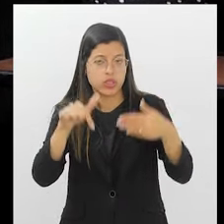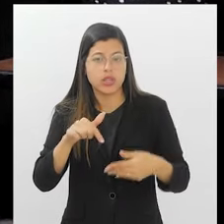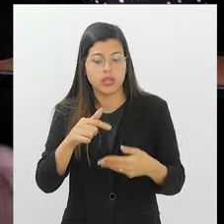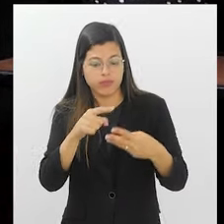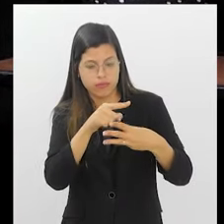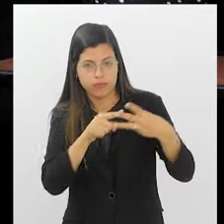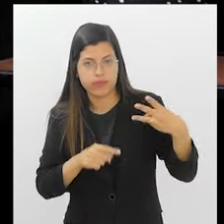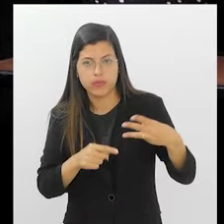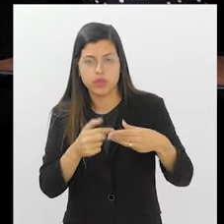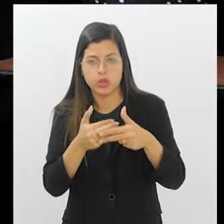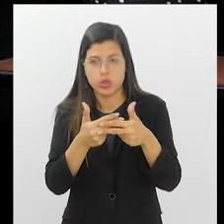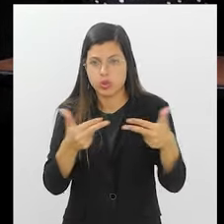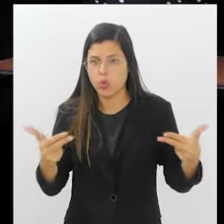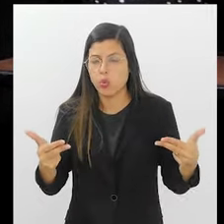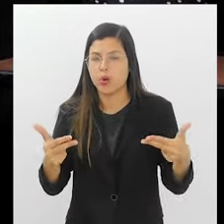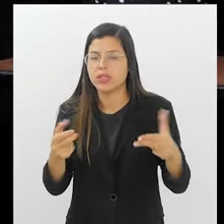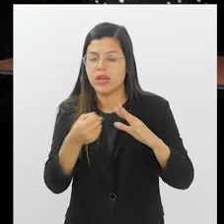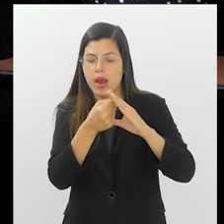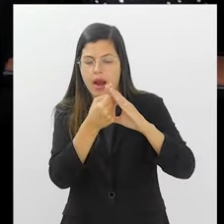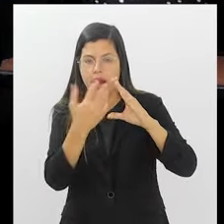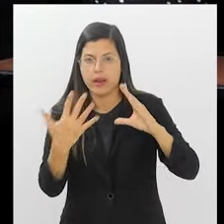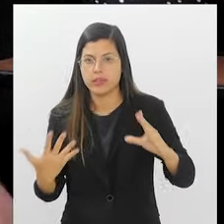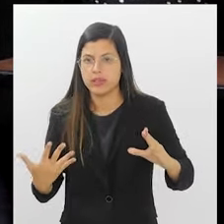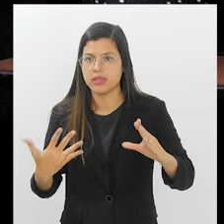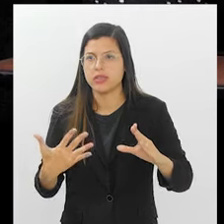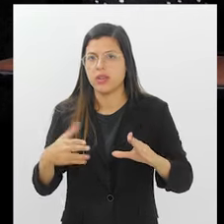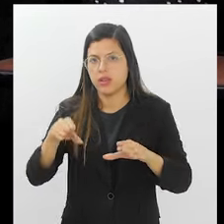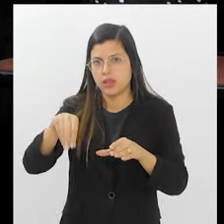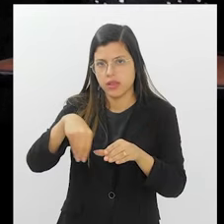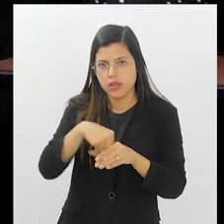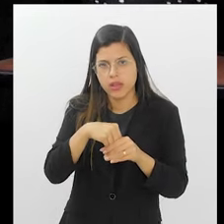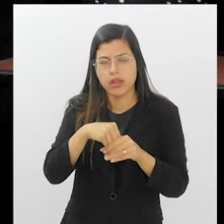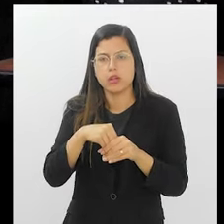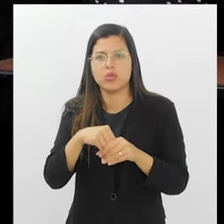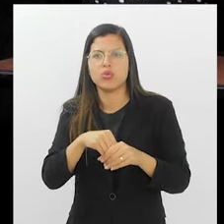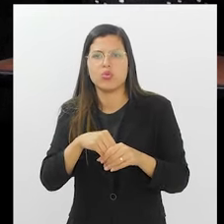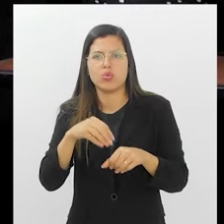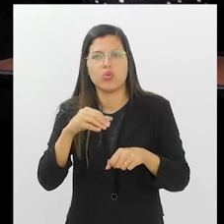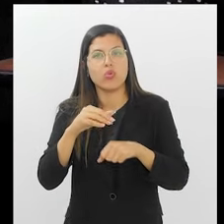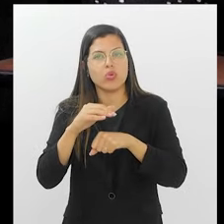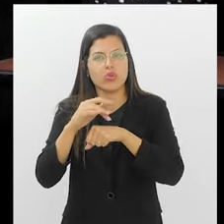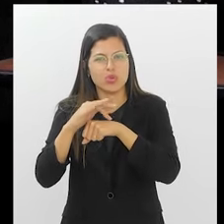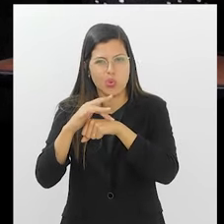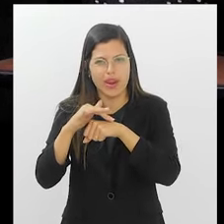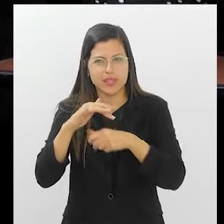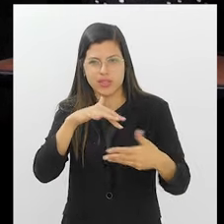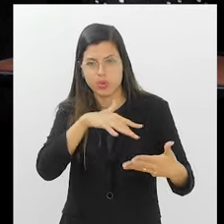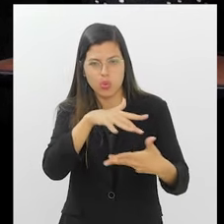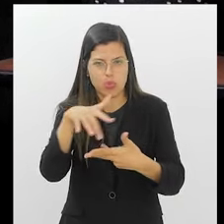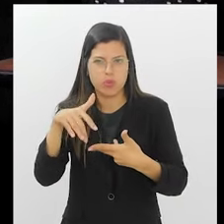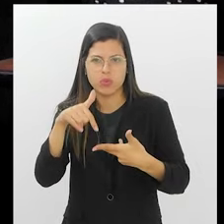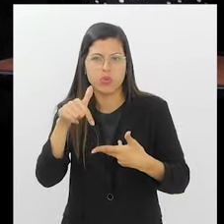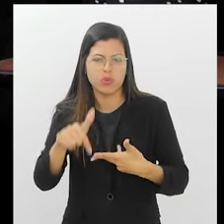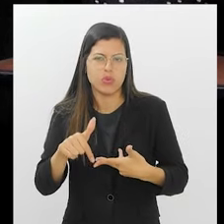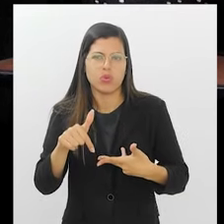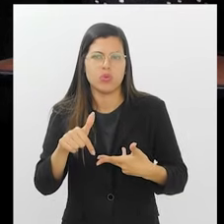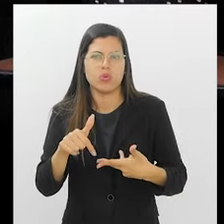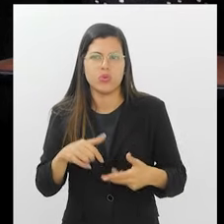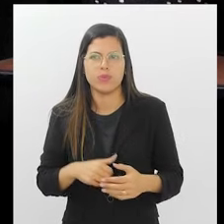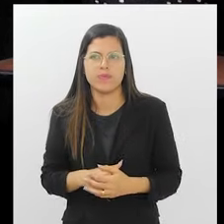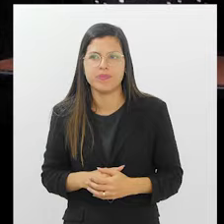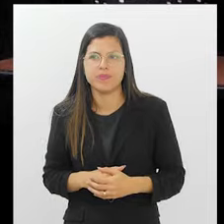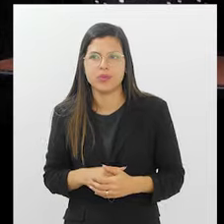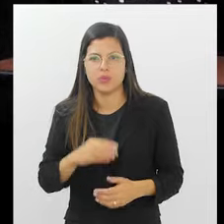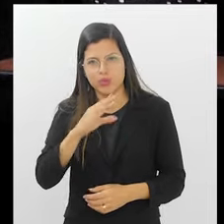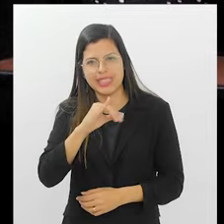funcional. Essas três coisas é que vão caracterizar, dentro do Código Internacional de Doenças, hoje, o nível.